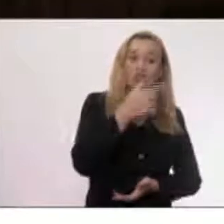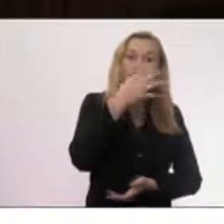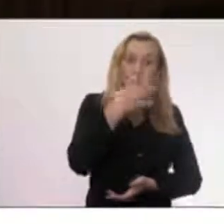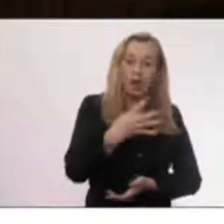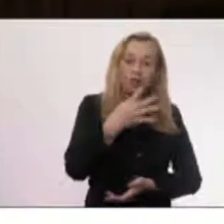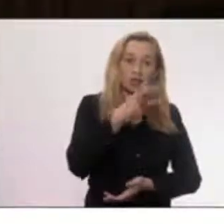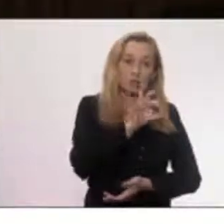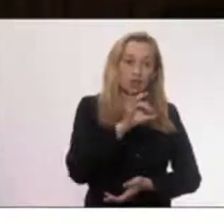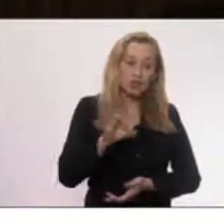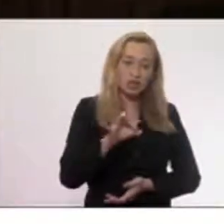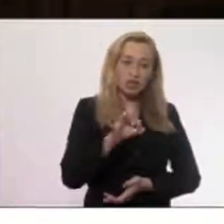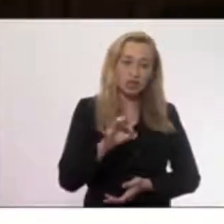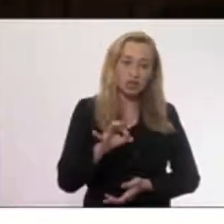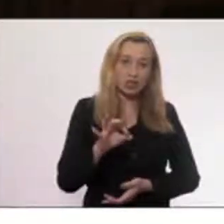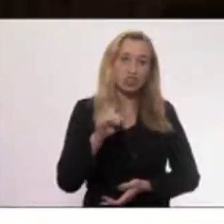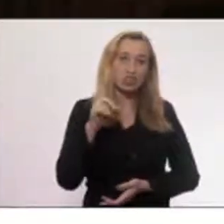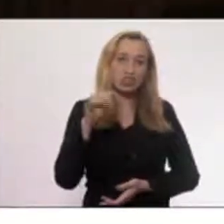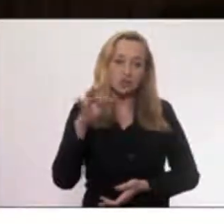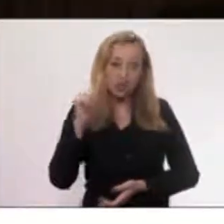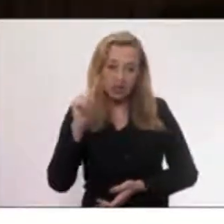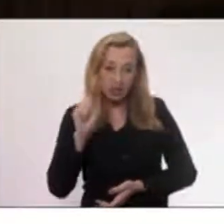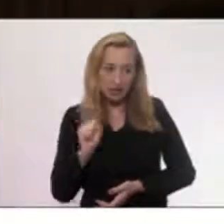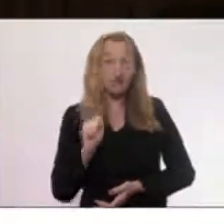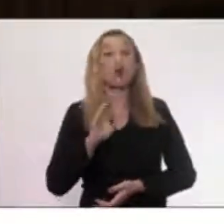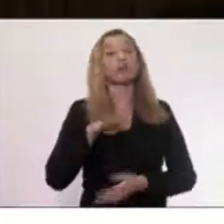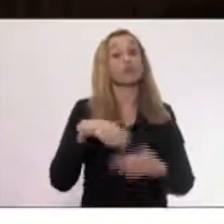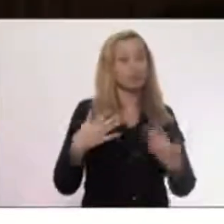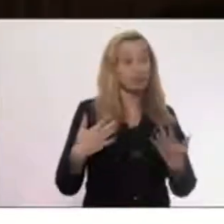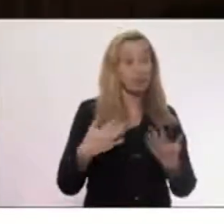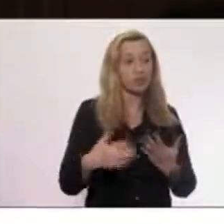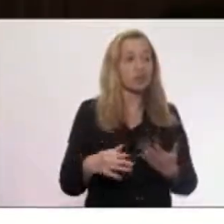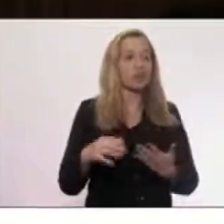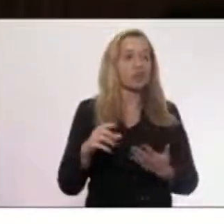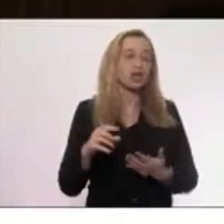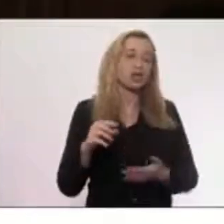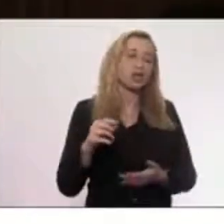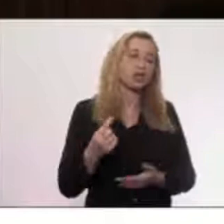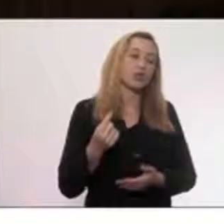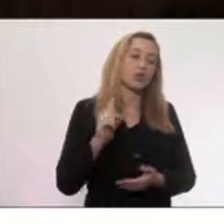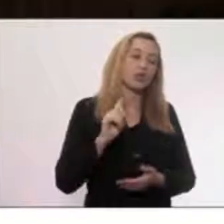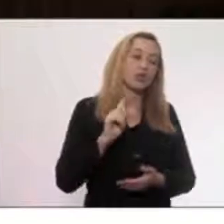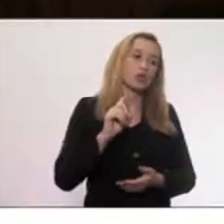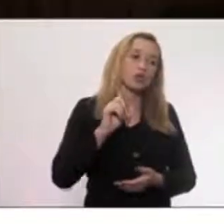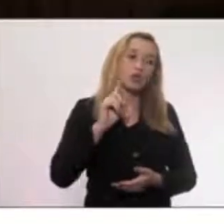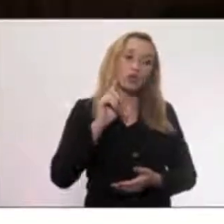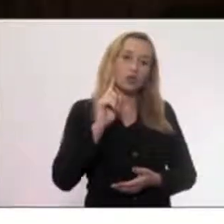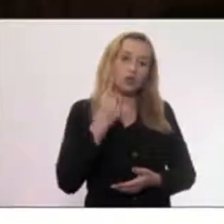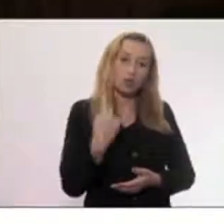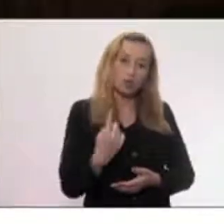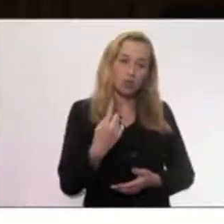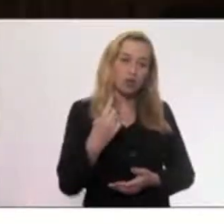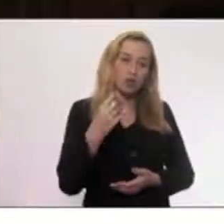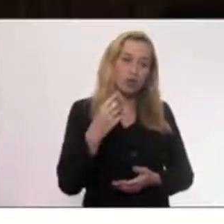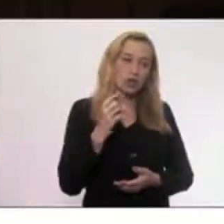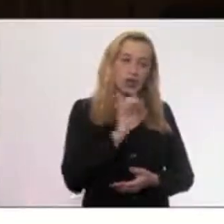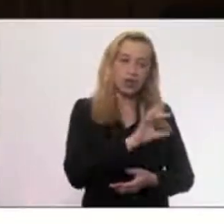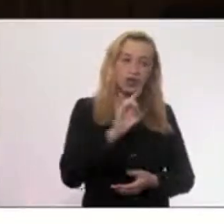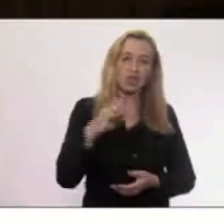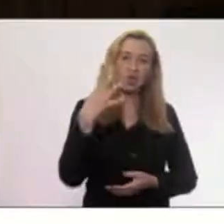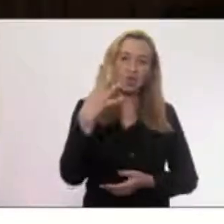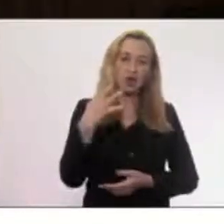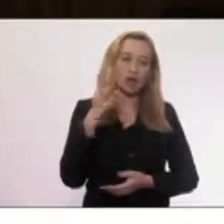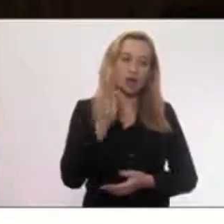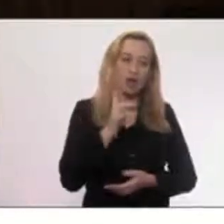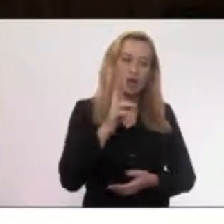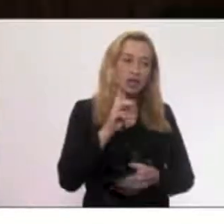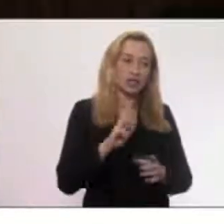24,84% das despesas discricionárias. Ou seja, é um congelamento de 1 em cada R$4 daquilo que mantém